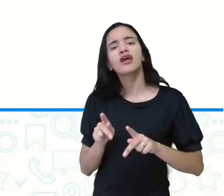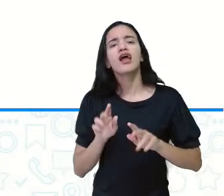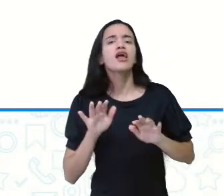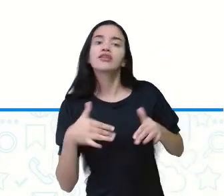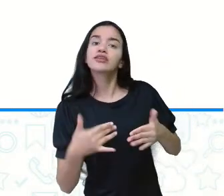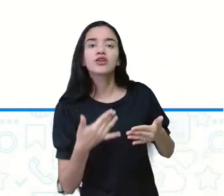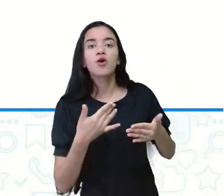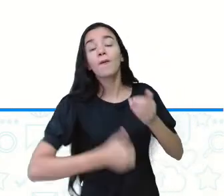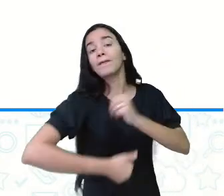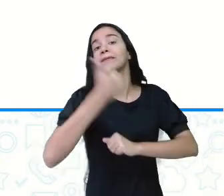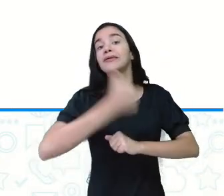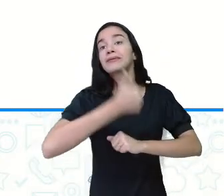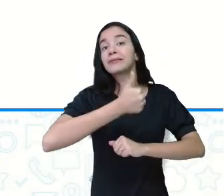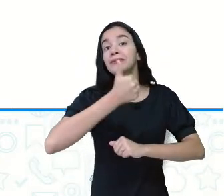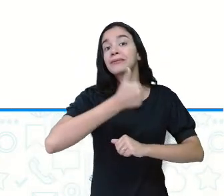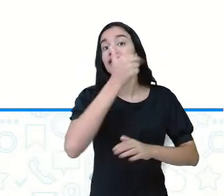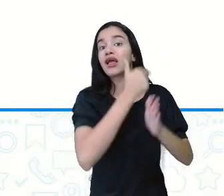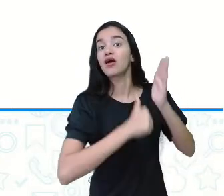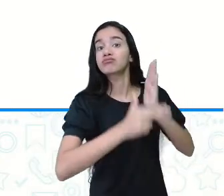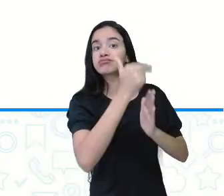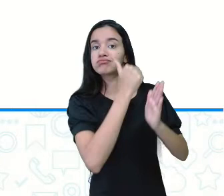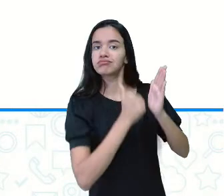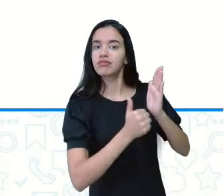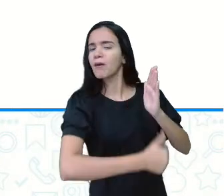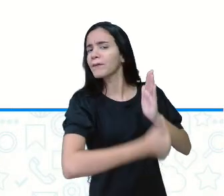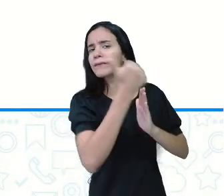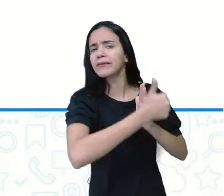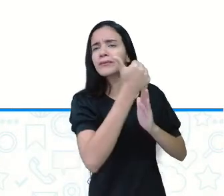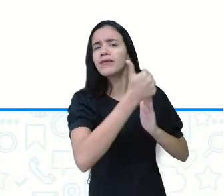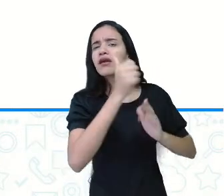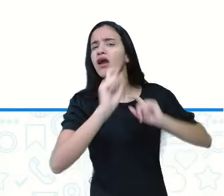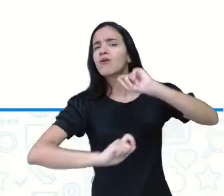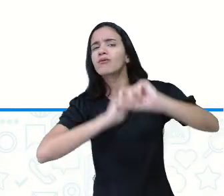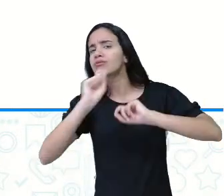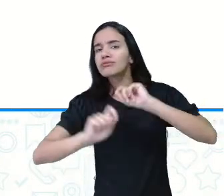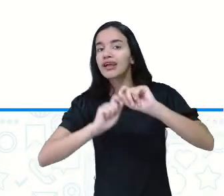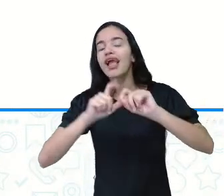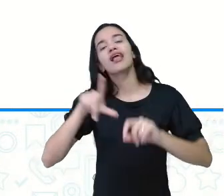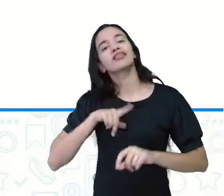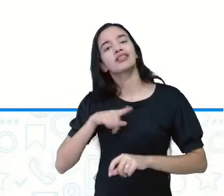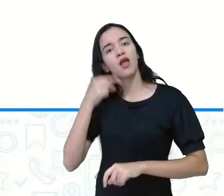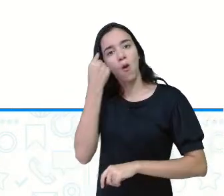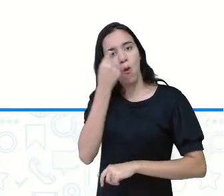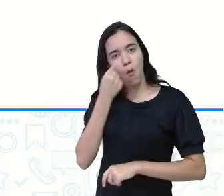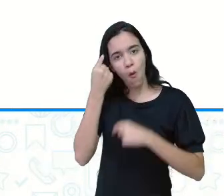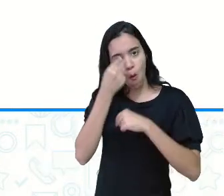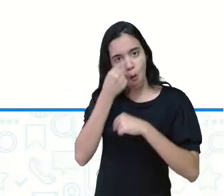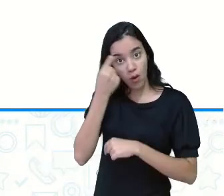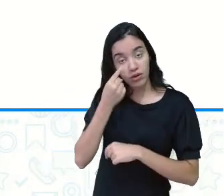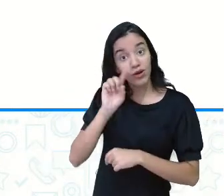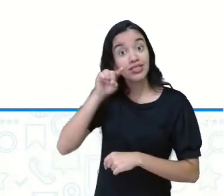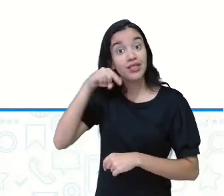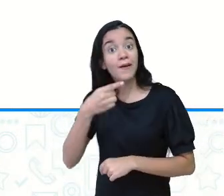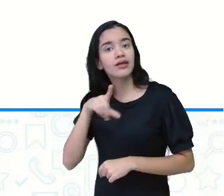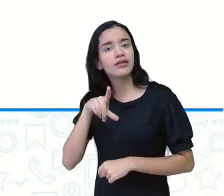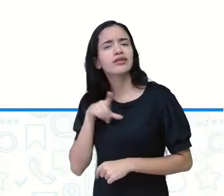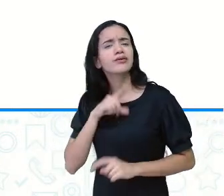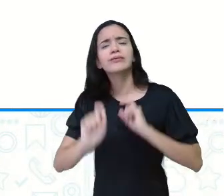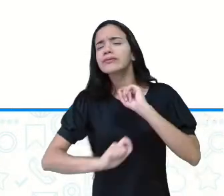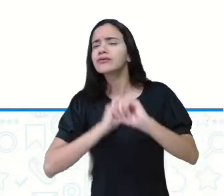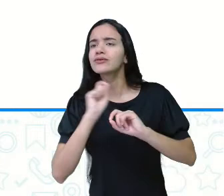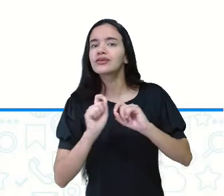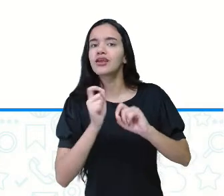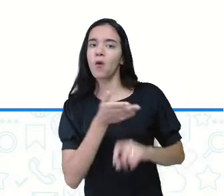o primeiro desenho, é o que aí? Tem um olho, não é? Depois tem o quê?